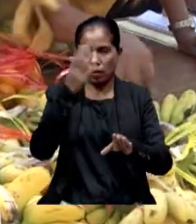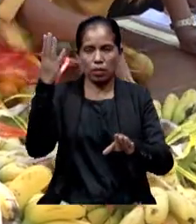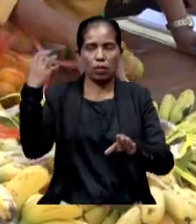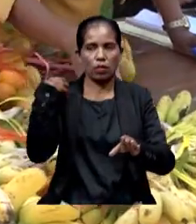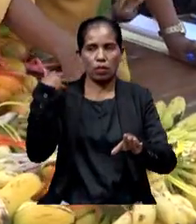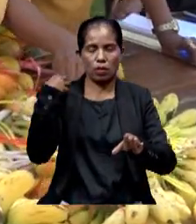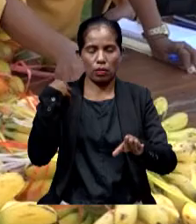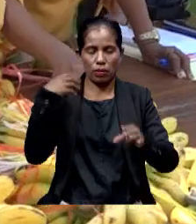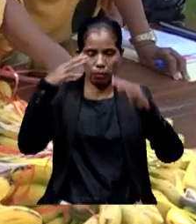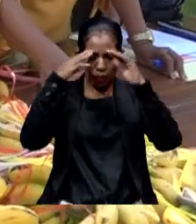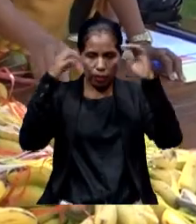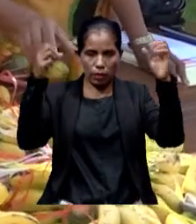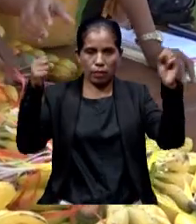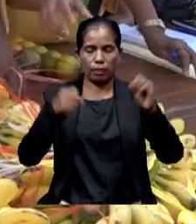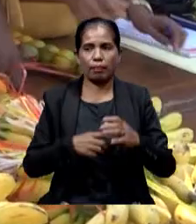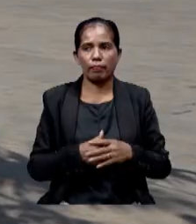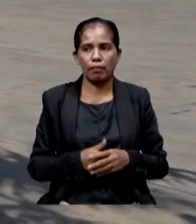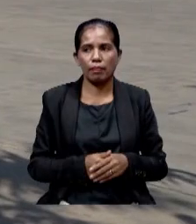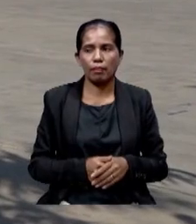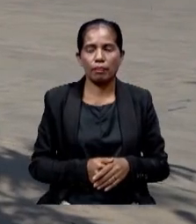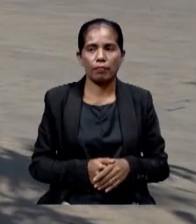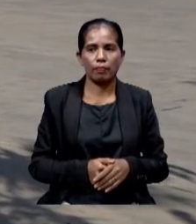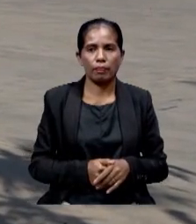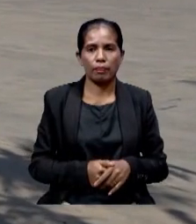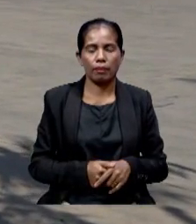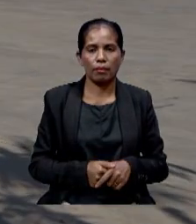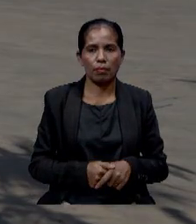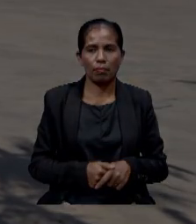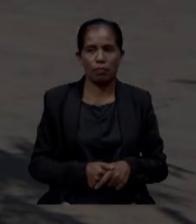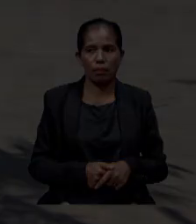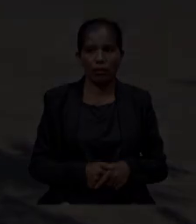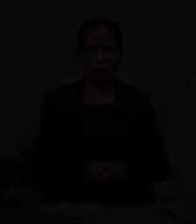Palácio Presidencial. Felicitas Borges, Jaime dos Santos, GMN.